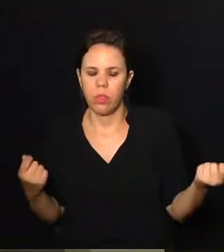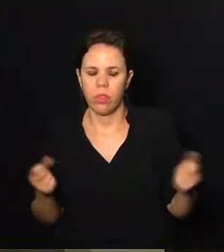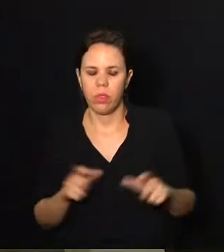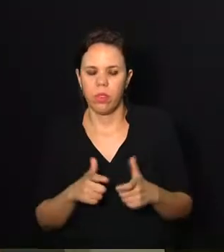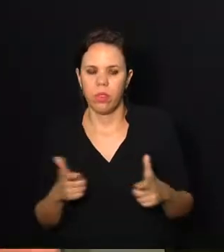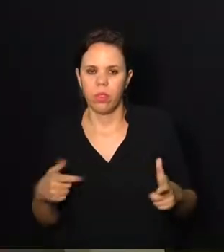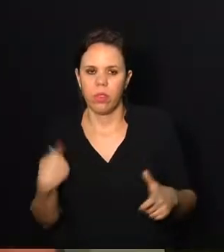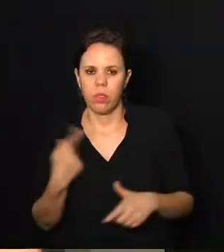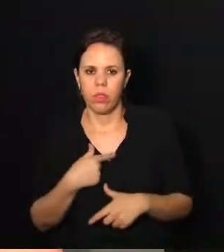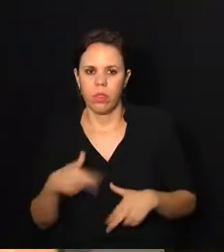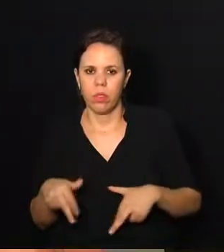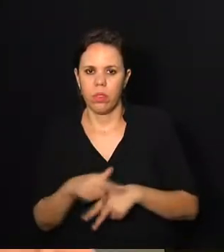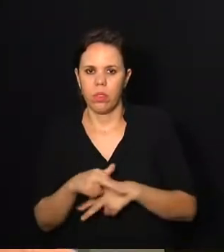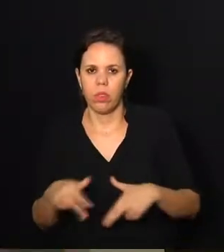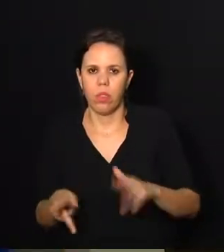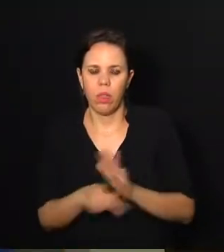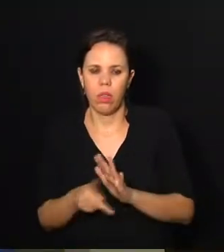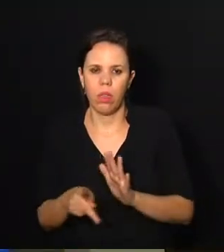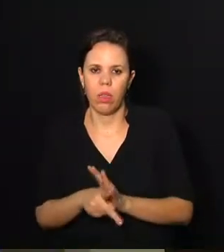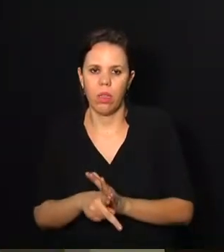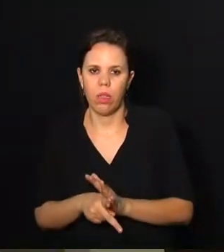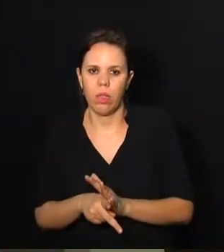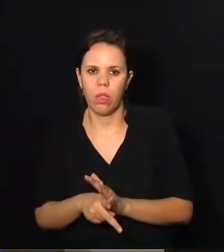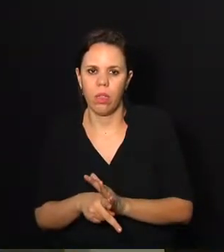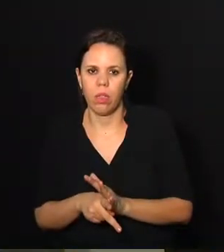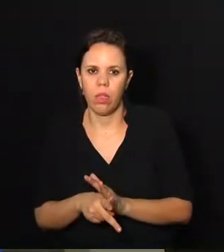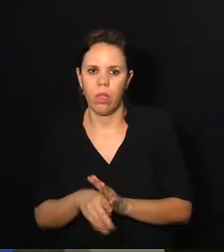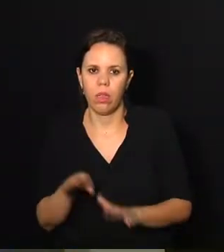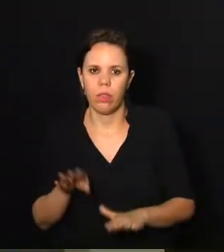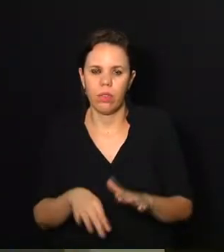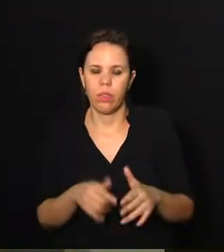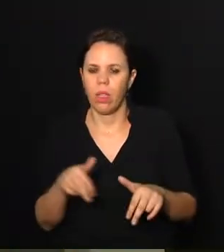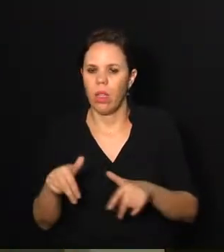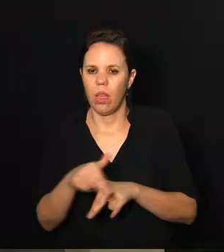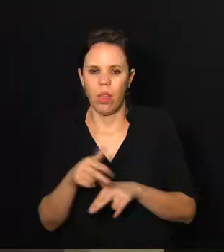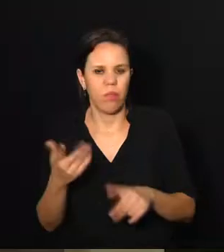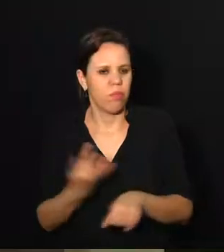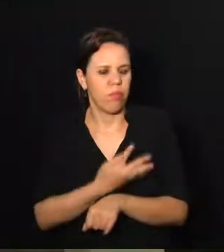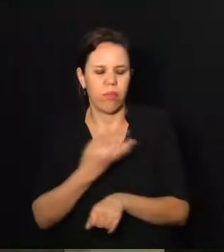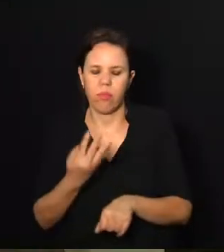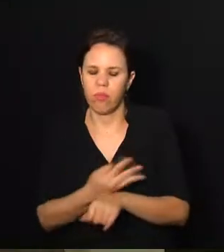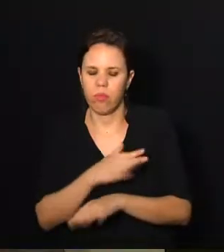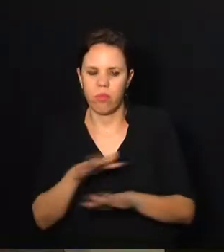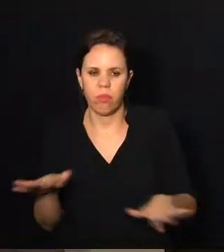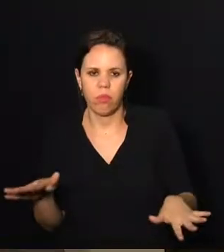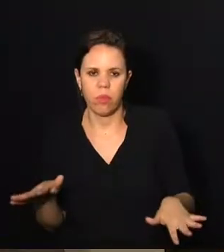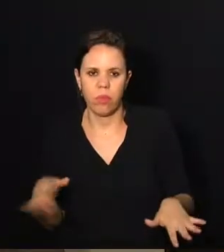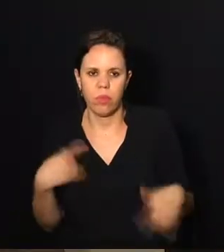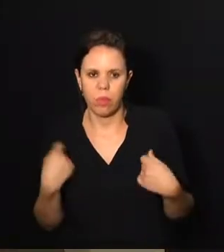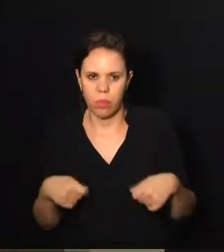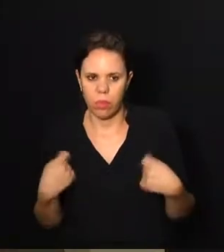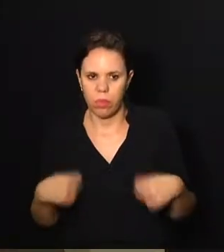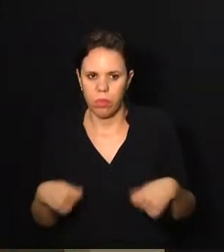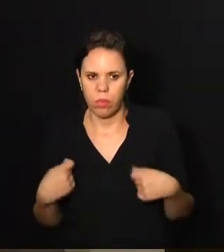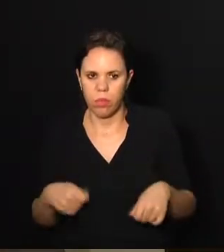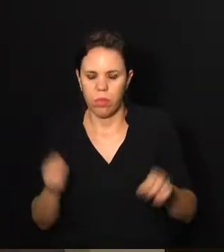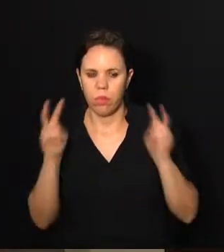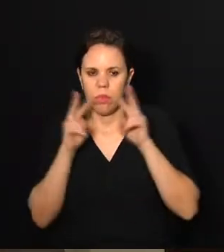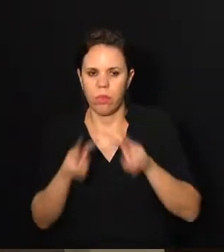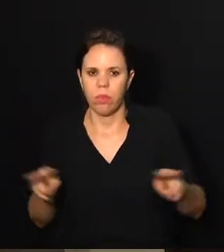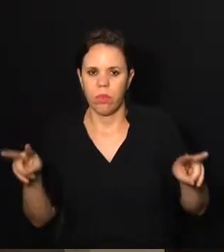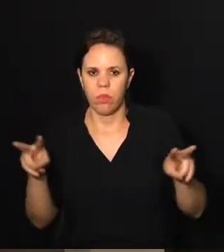nós andamos com as nossas próprias perninhas. E, ultimamente, nossas perninhas já não estão aguentando mais. Então, nós precisamos de mais olhares